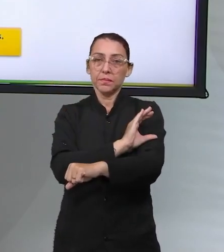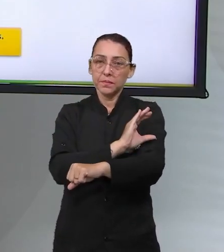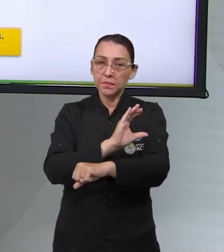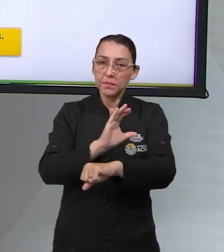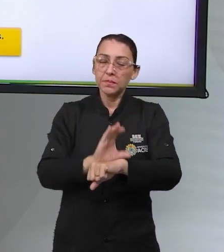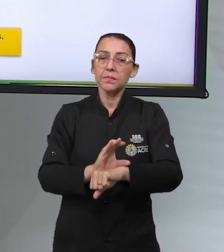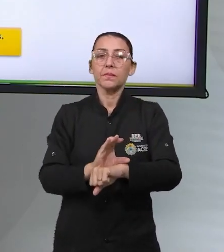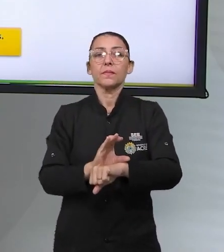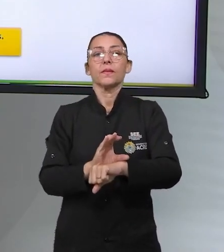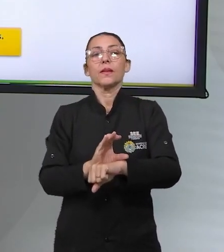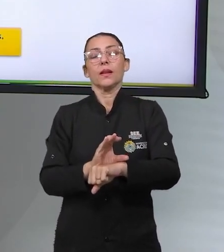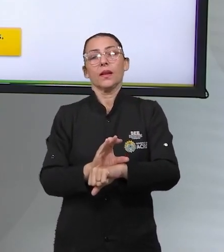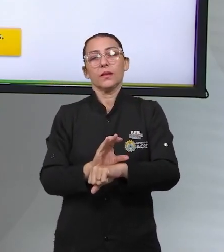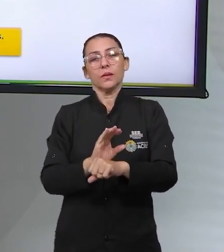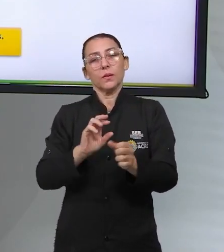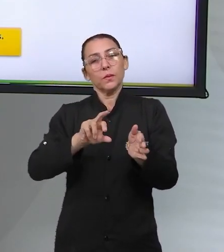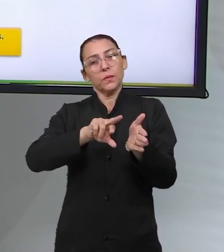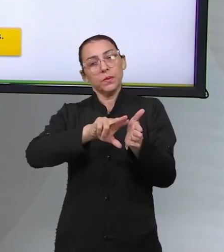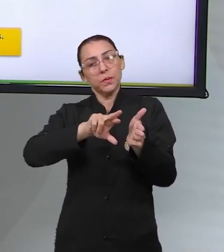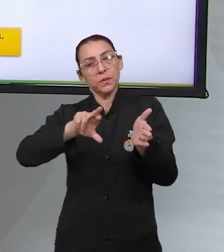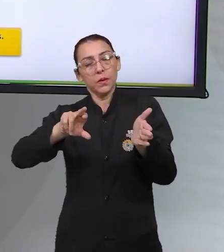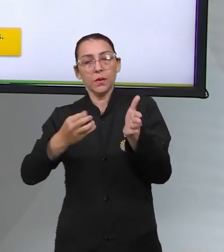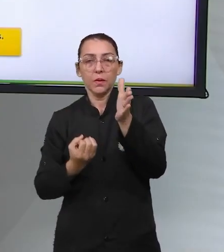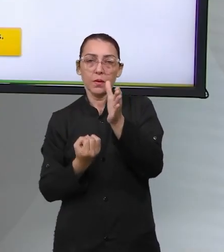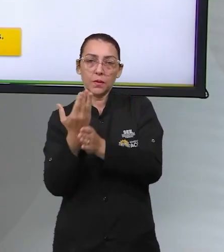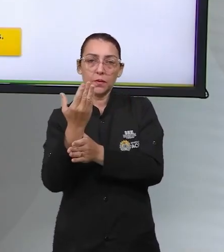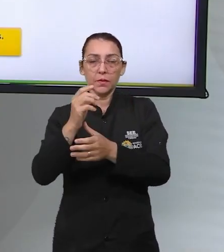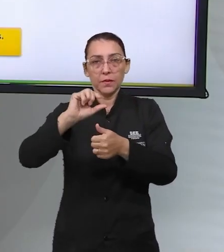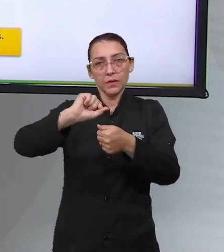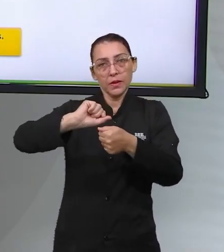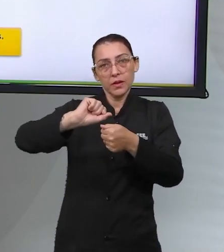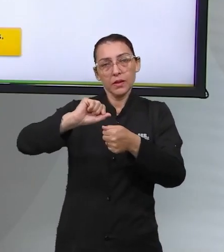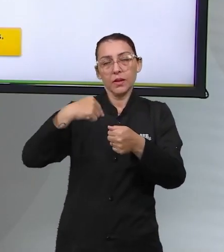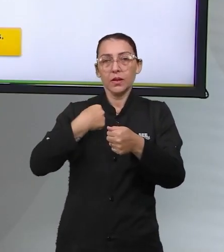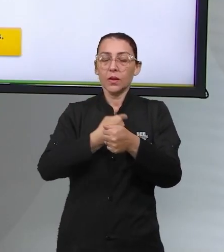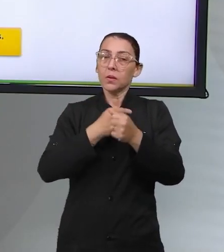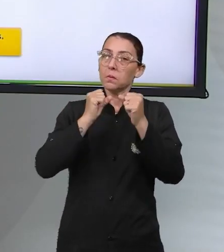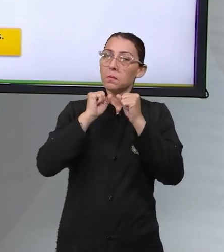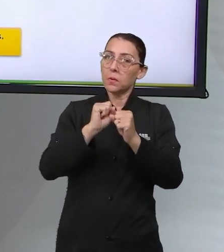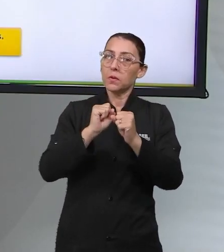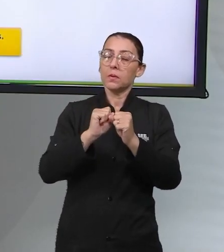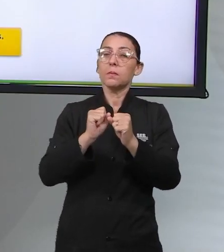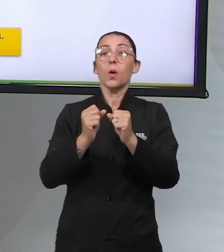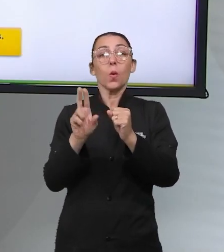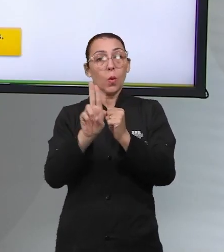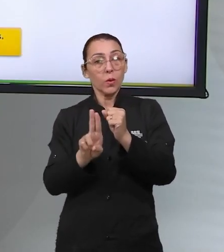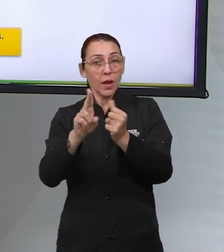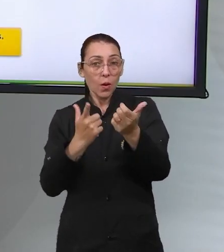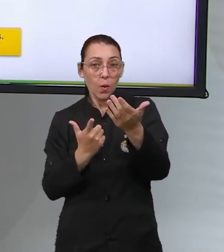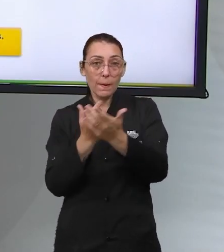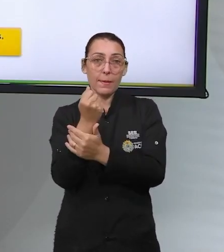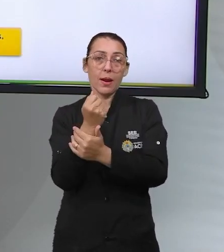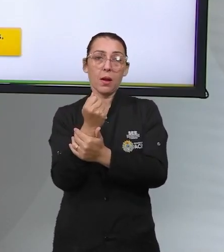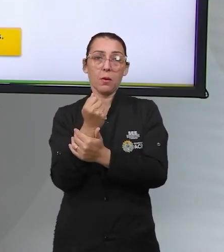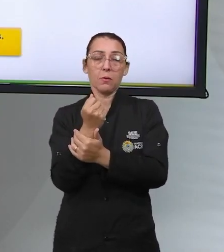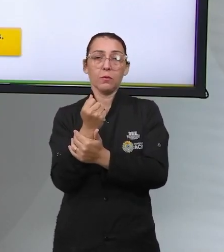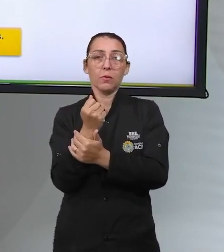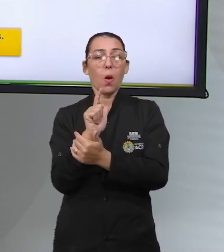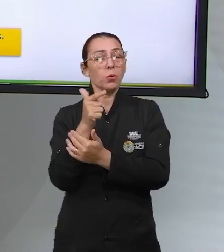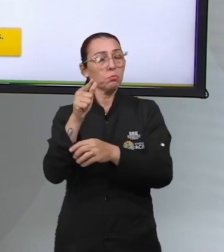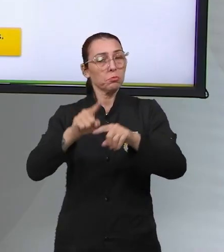culturalmente, muitas coisas elas são produzidas para que nós possamos consumir como